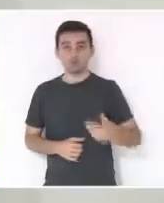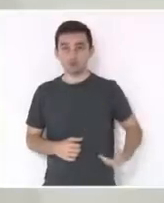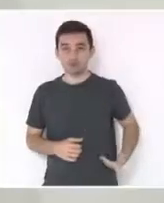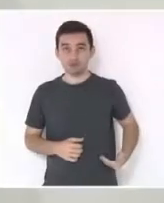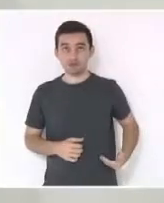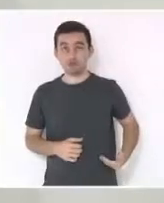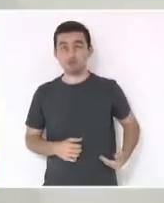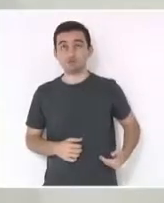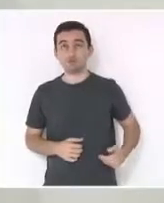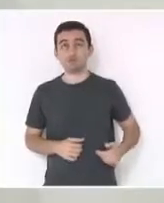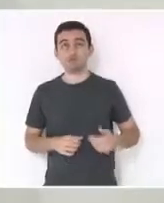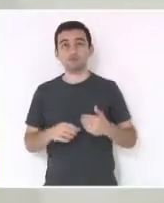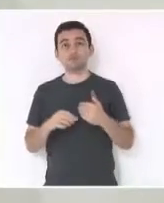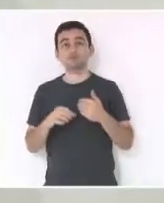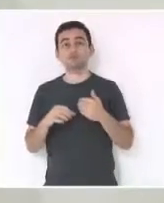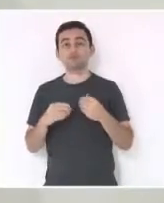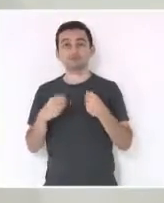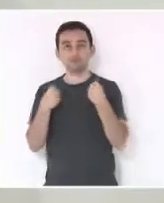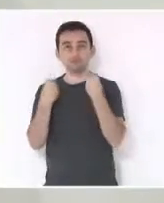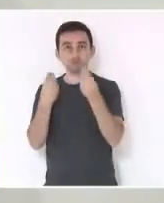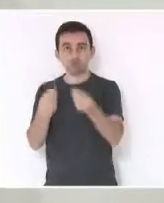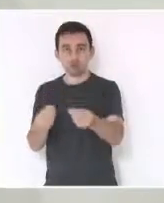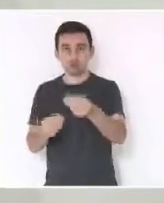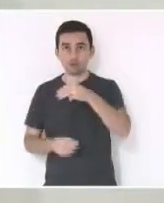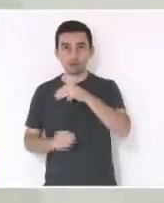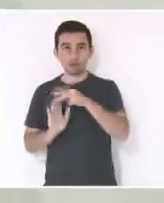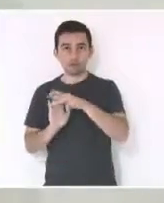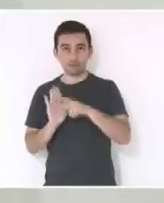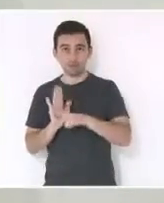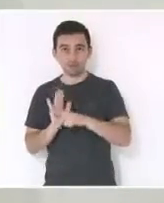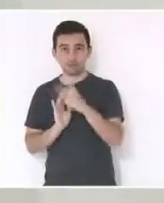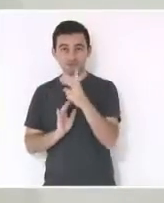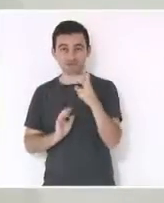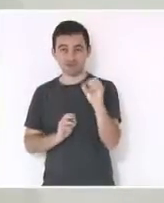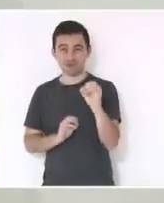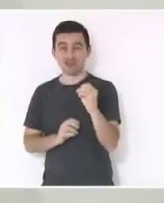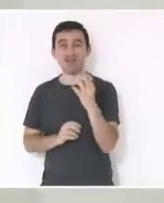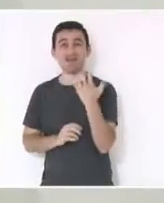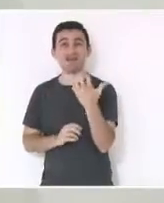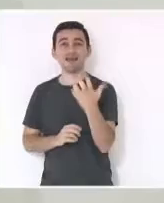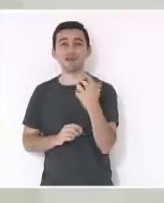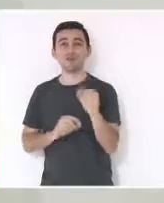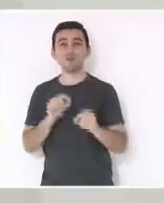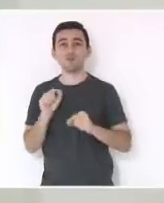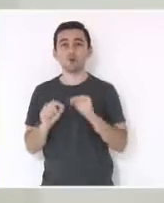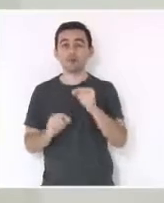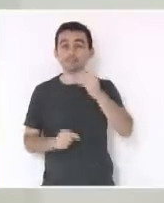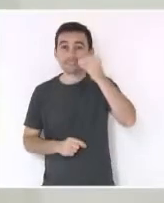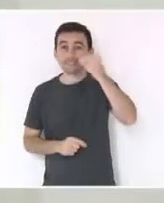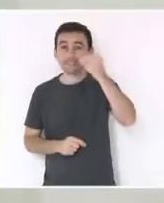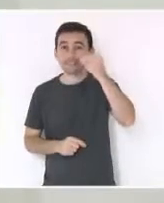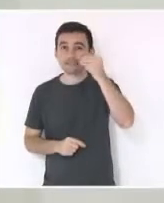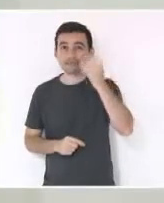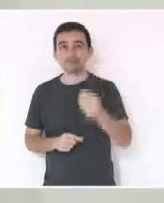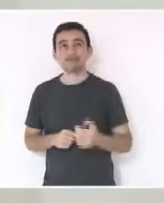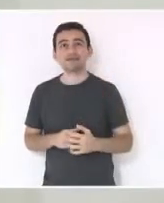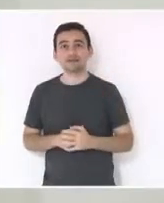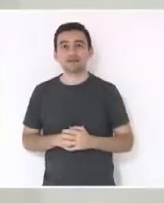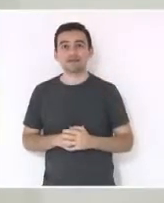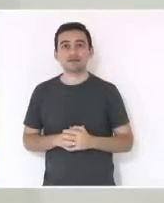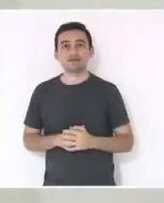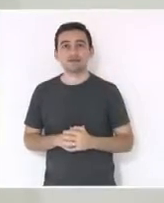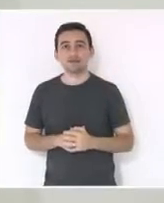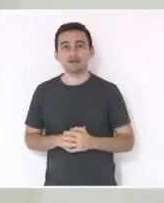220 para o parlamento catarinense valduga tentando é retomar o